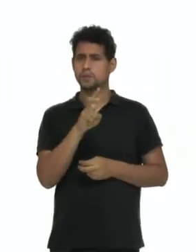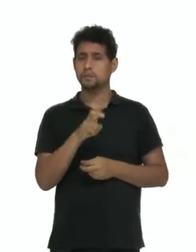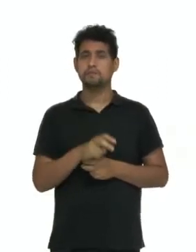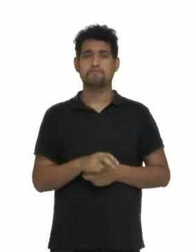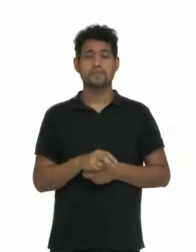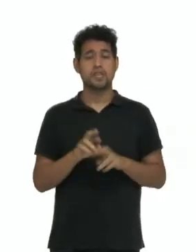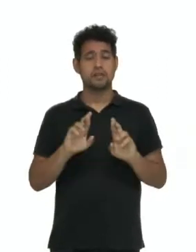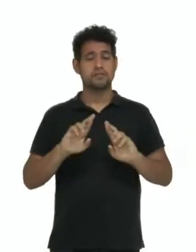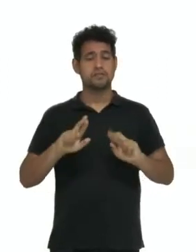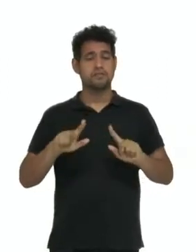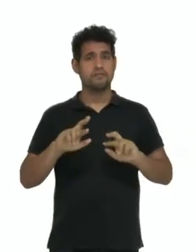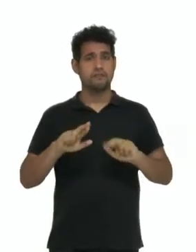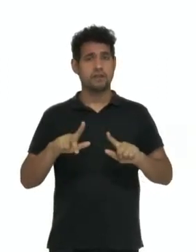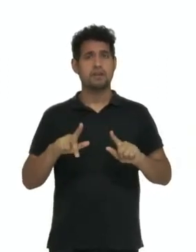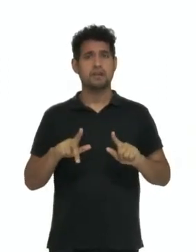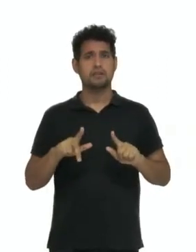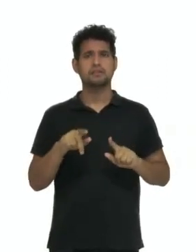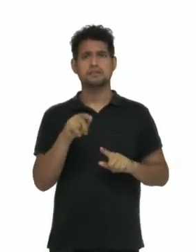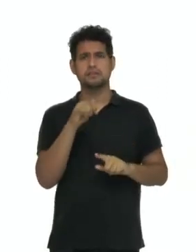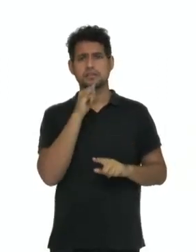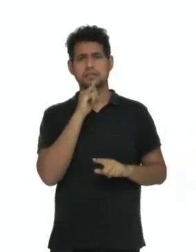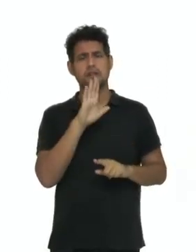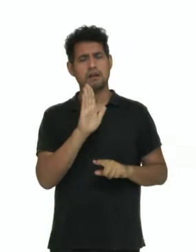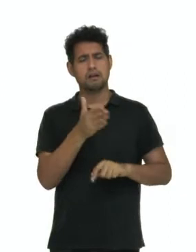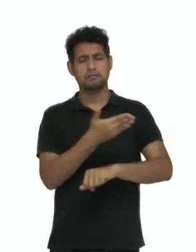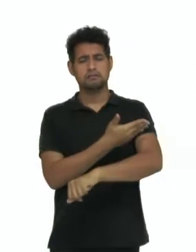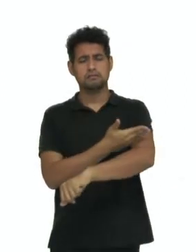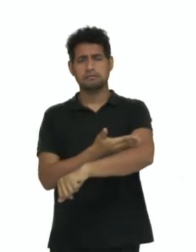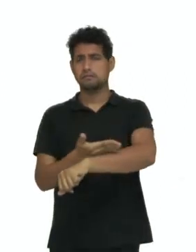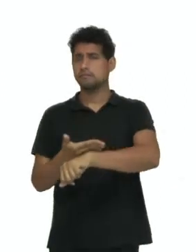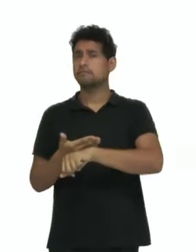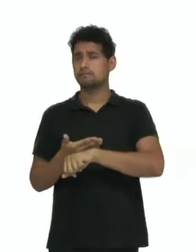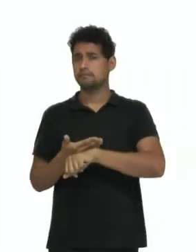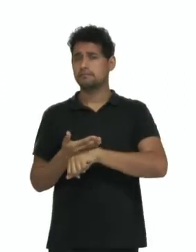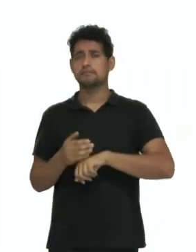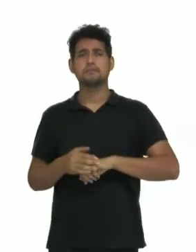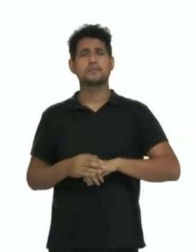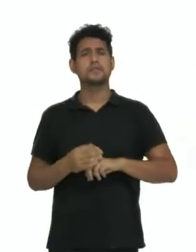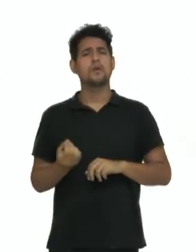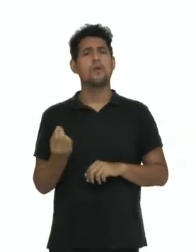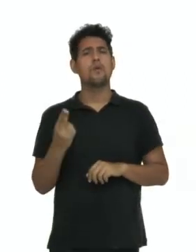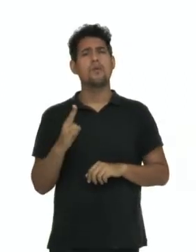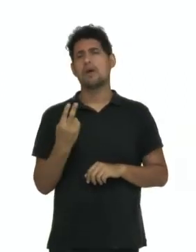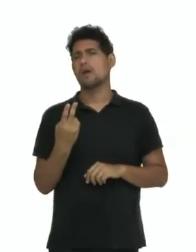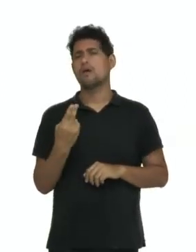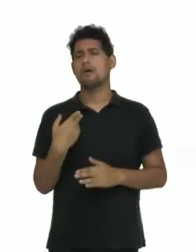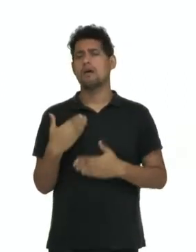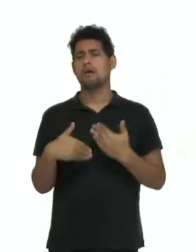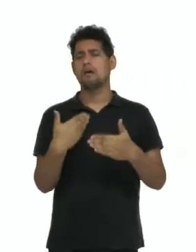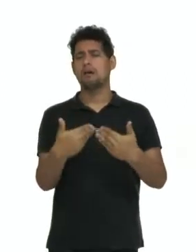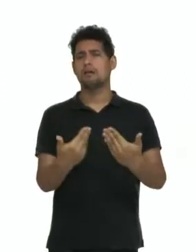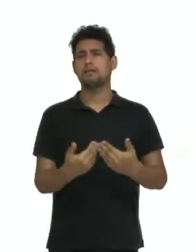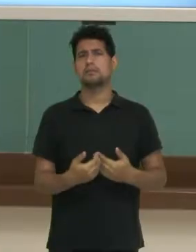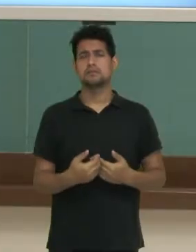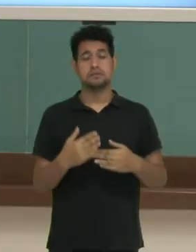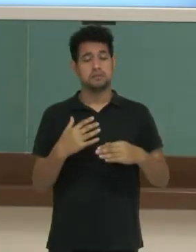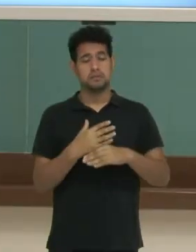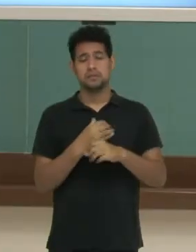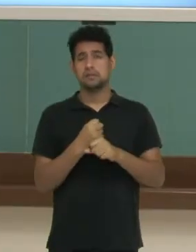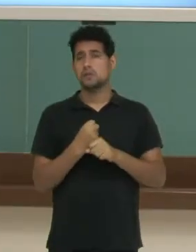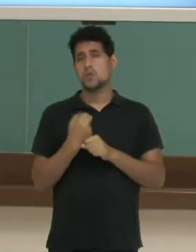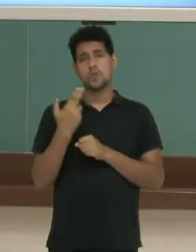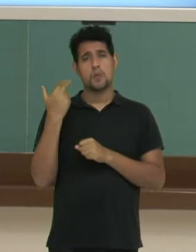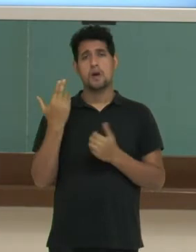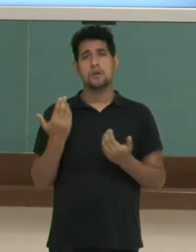É diferente daquele que você está acostumado? Ou é o mesmo processo? Você multiplica normalmente,